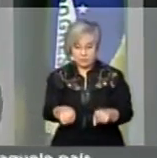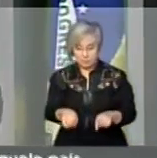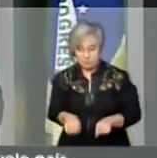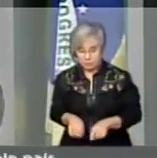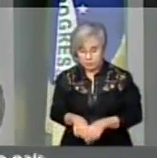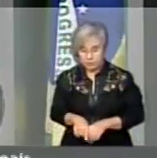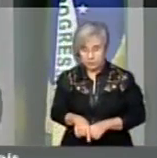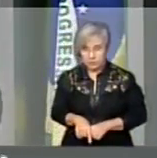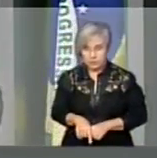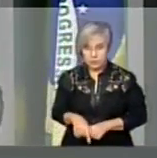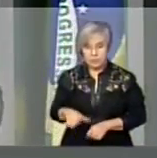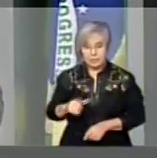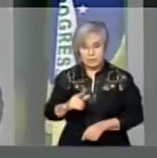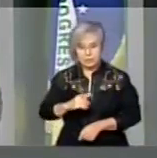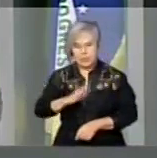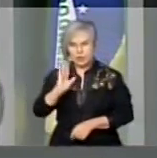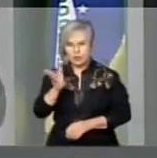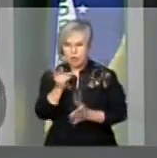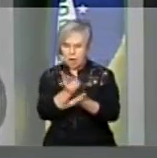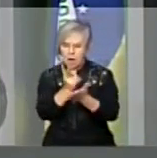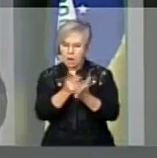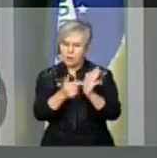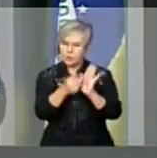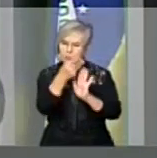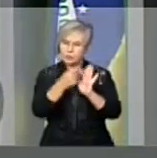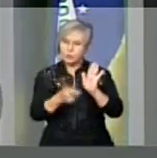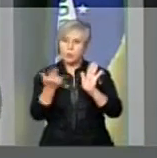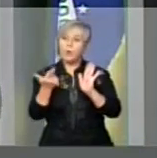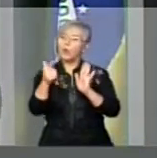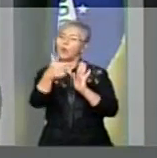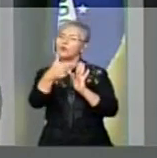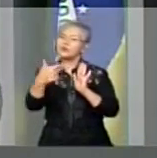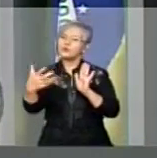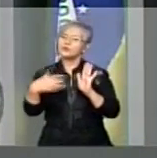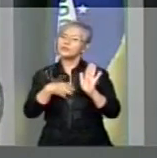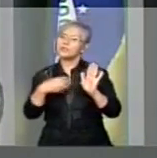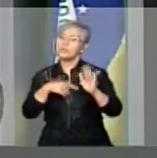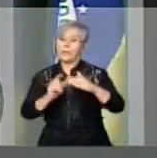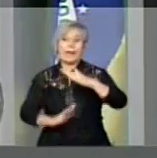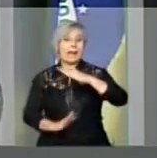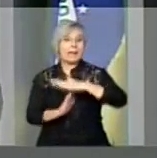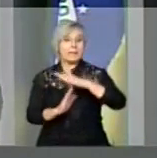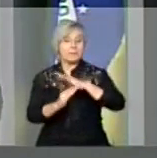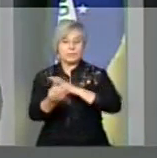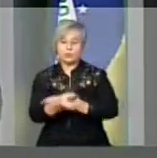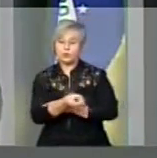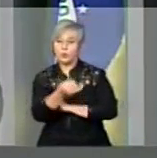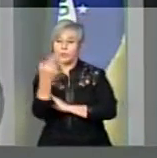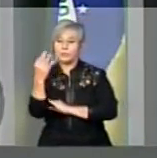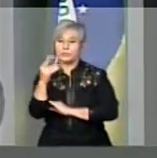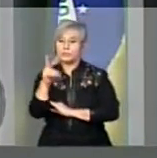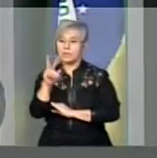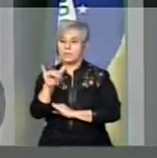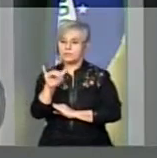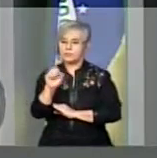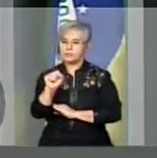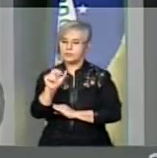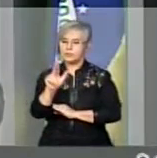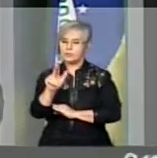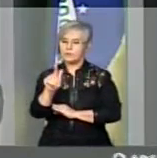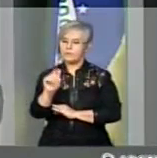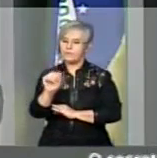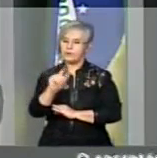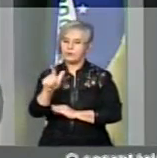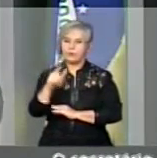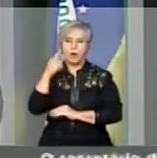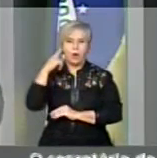mais porque já existe no mesmo projeto outro dispositivo que limita a quantidade possível de utilização